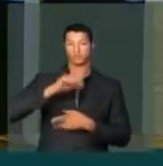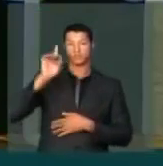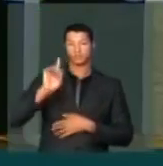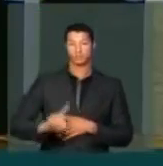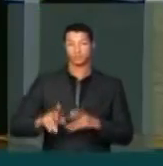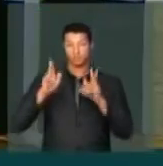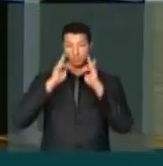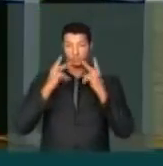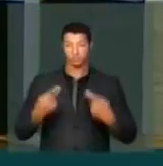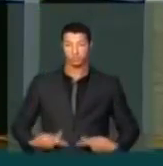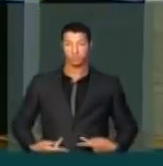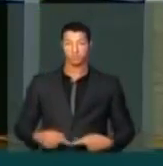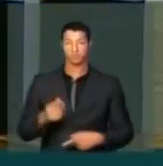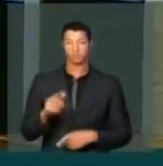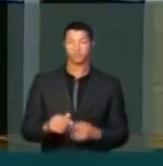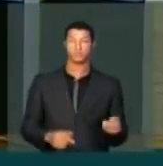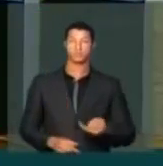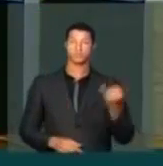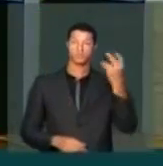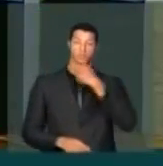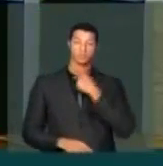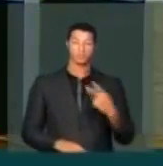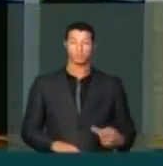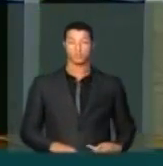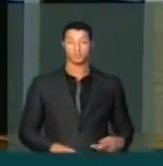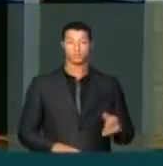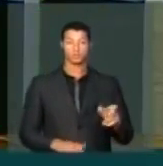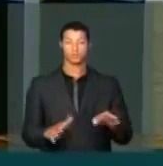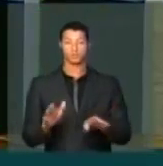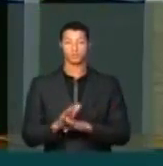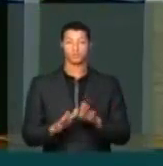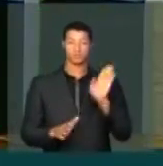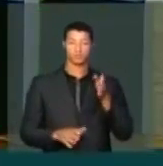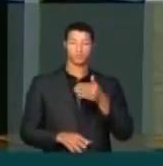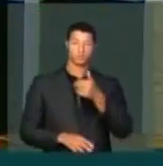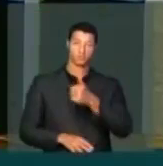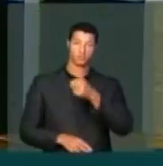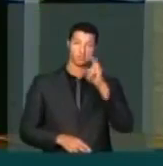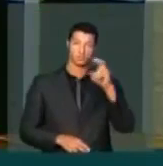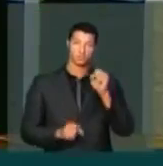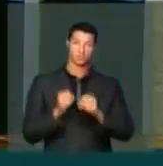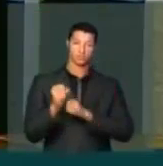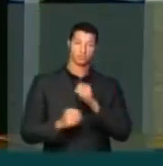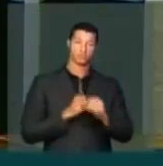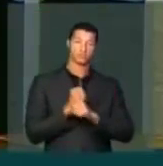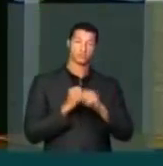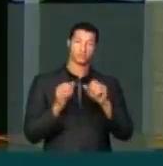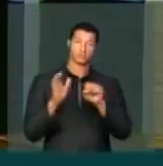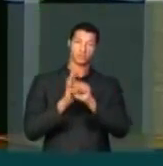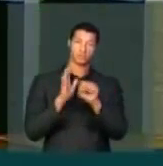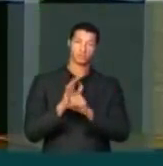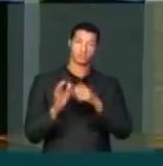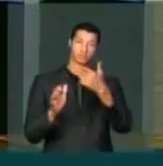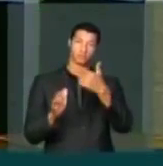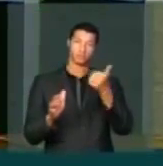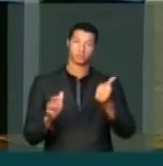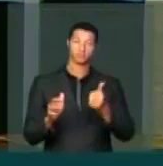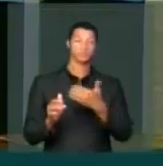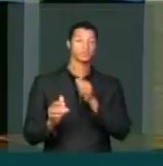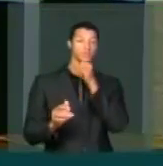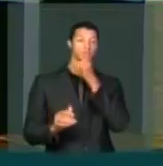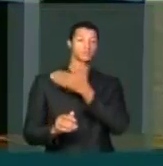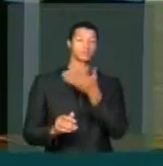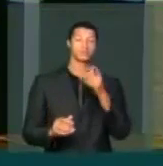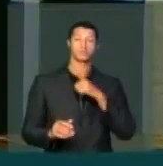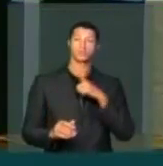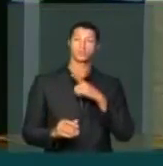Direitos Humanos. É impressionante, senhor presidente, que chegando já no 15º ano do século XXI, ainda tenhamos que